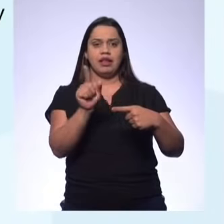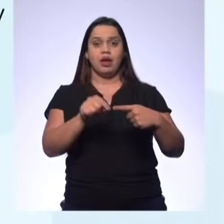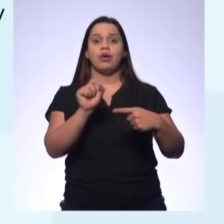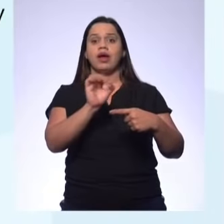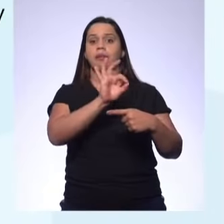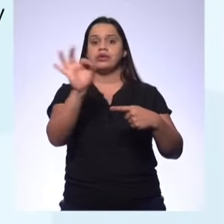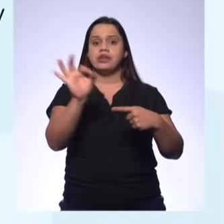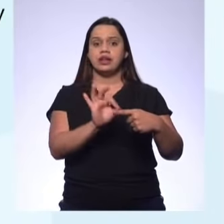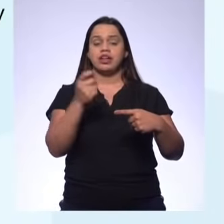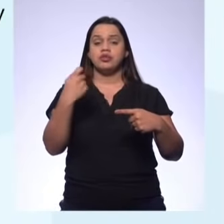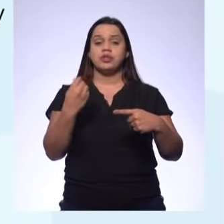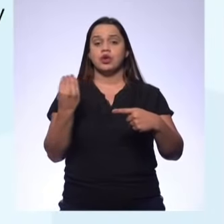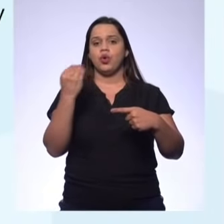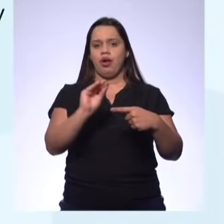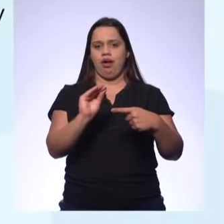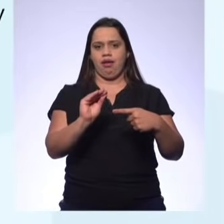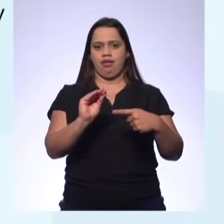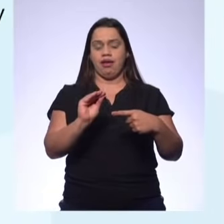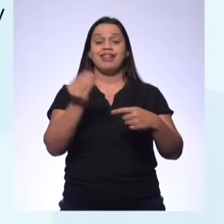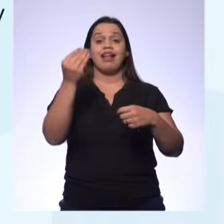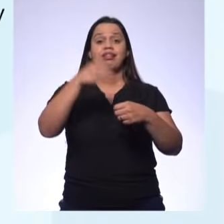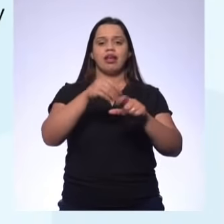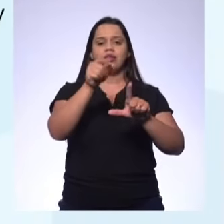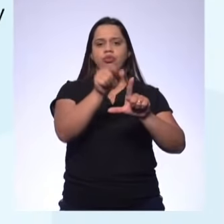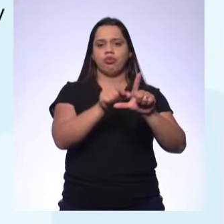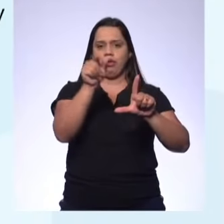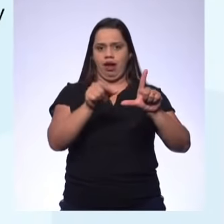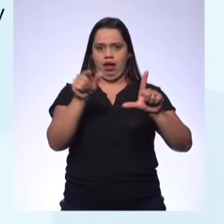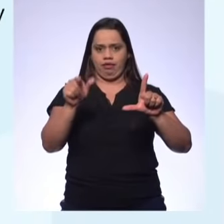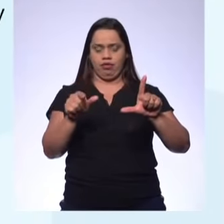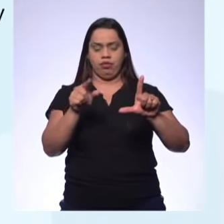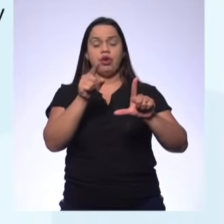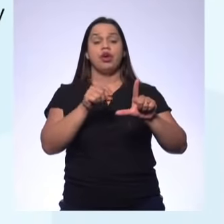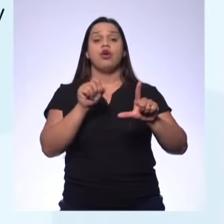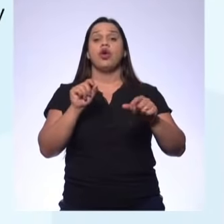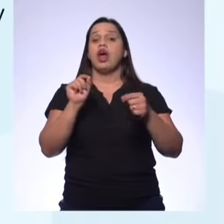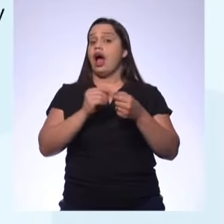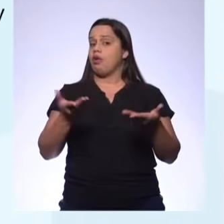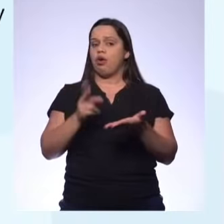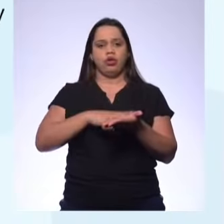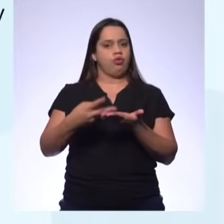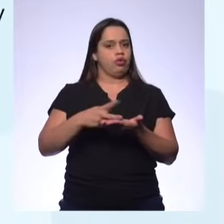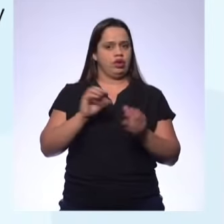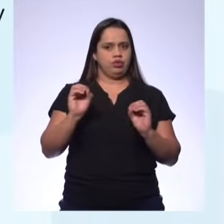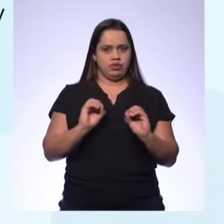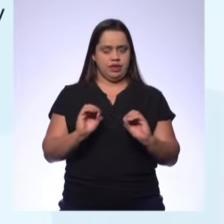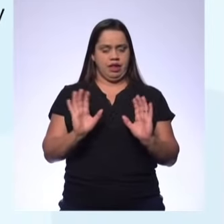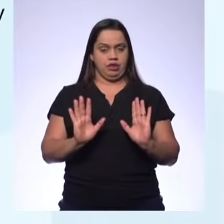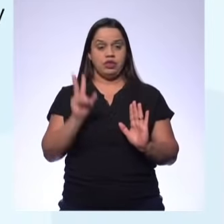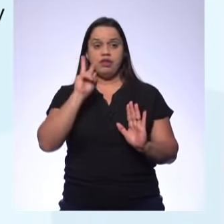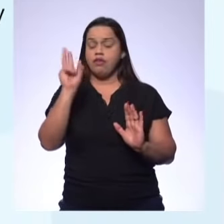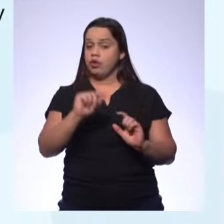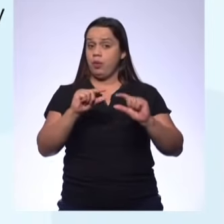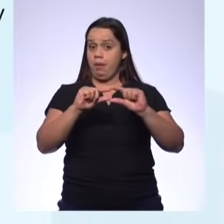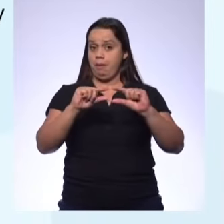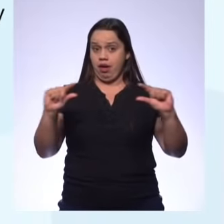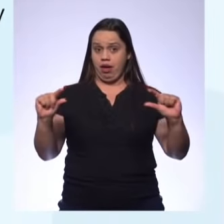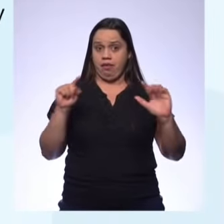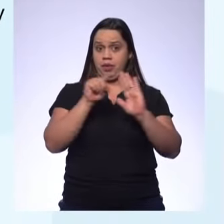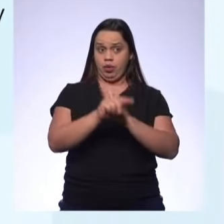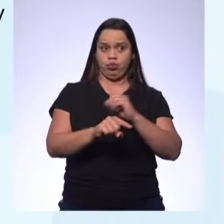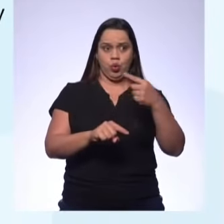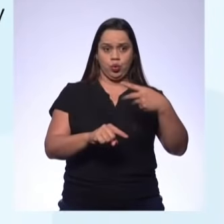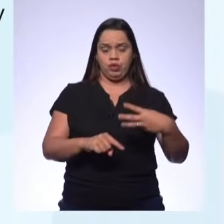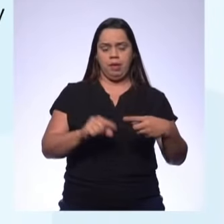gráfico. Então eu não vou dar a tradução agora. Você vai fazer o quê? Você vai pegar uma palavra ali da questão e você